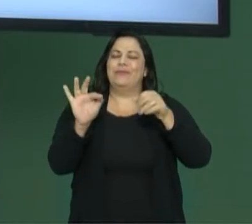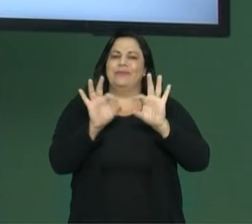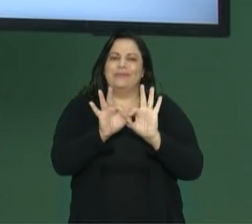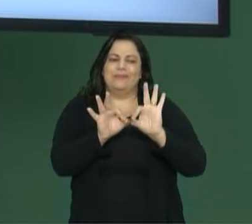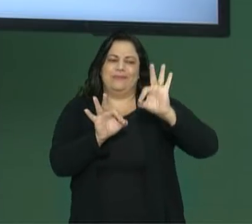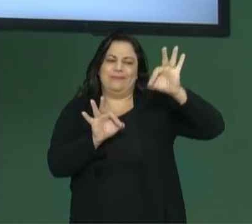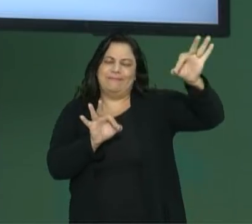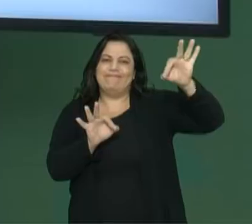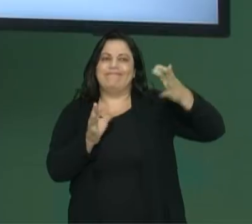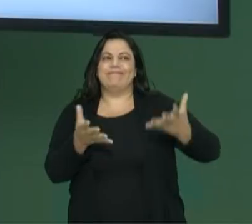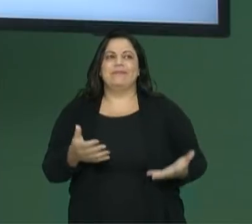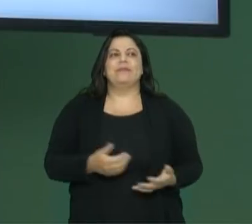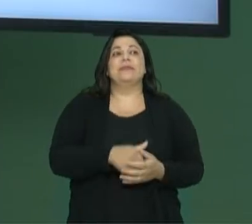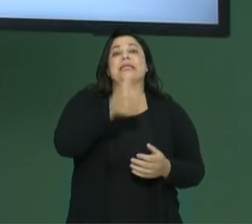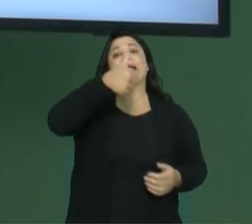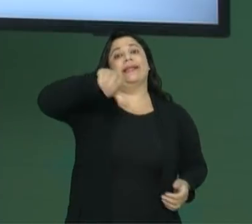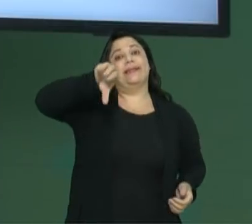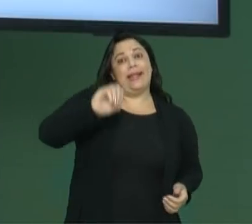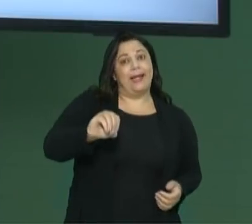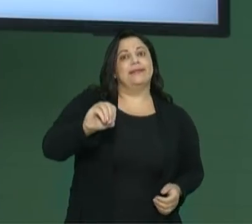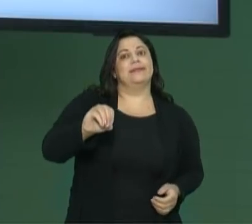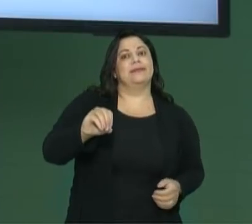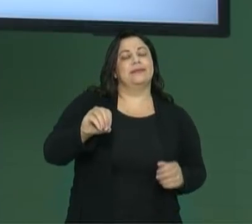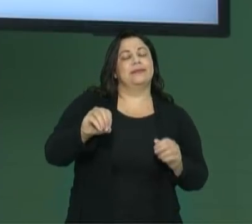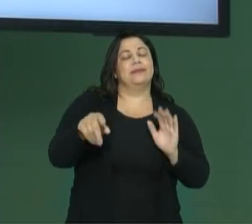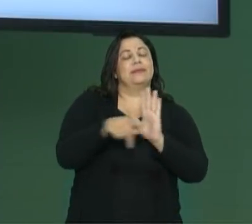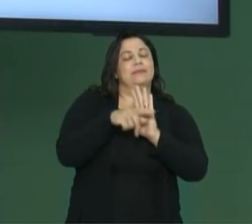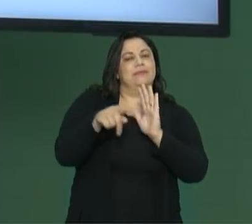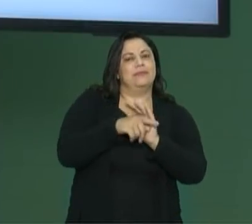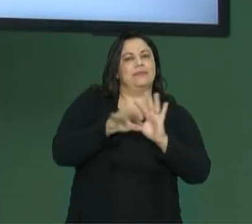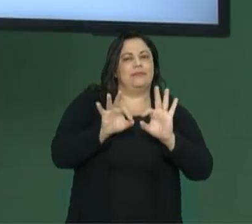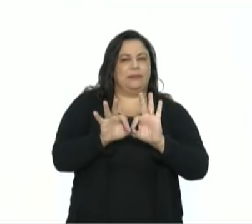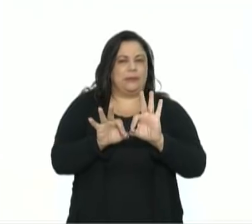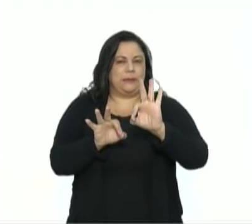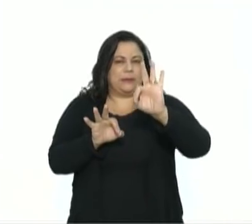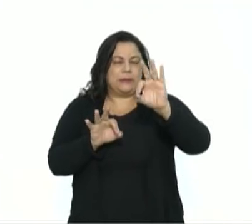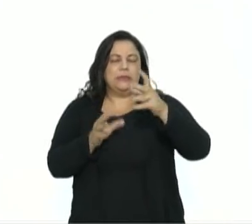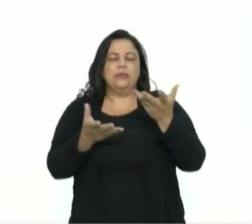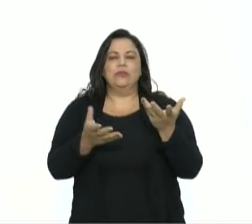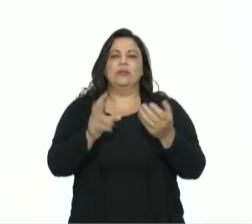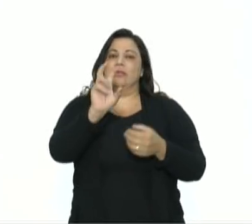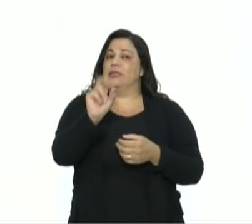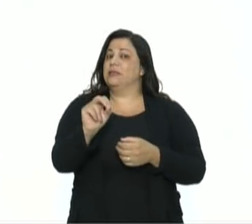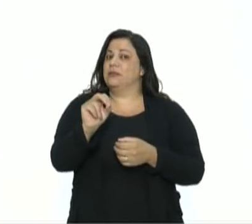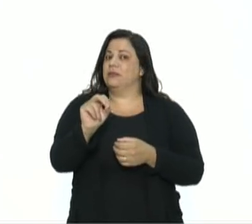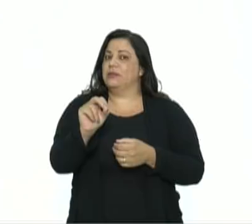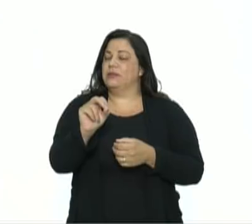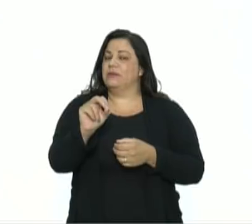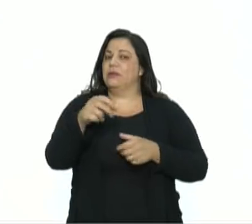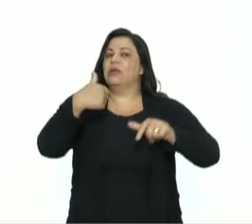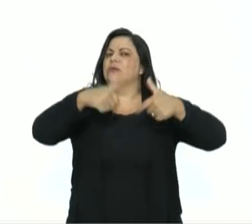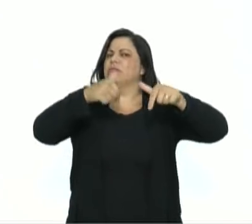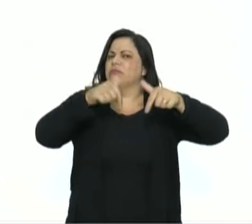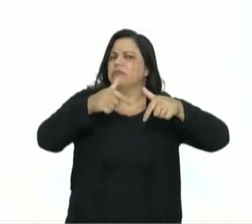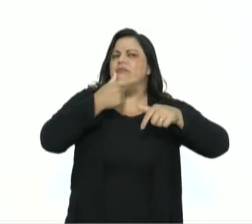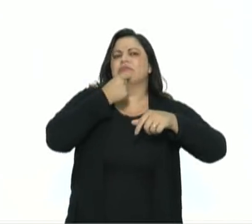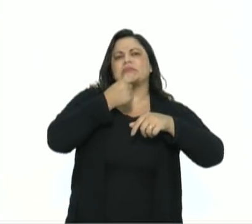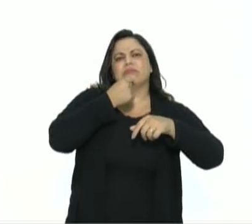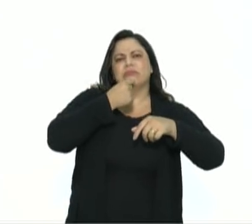seja, 10 é a força dele, o deslocamento é 50 metros, ou seja, trabalho do garoto mais